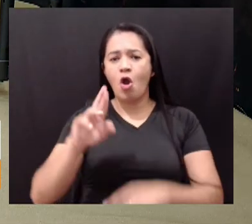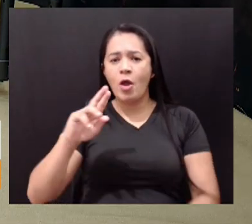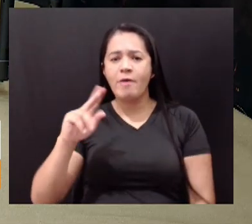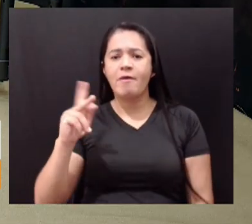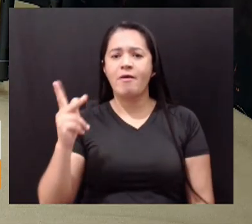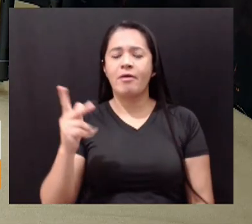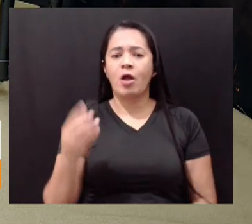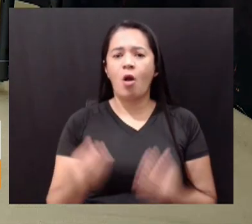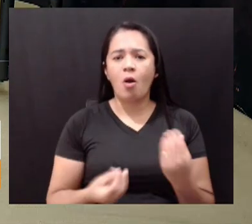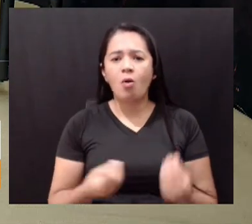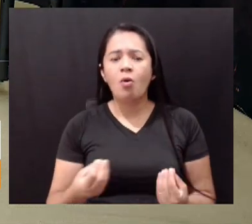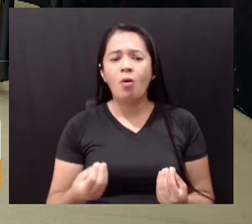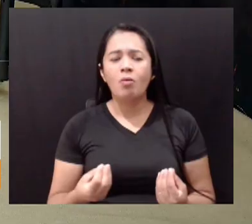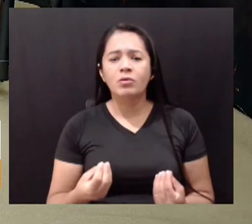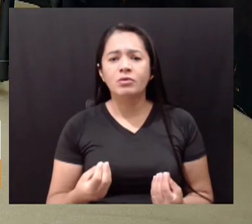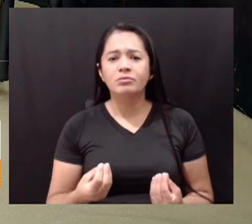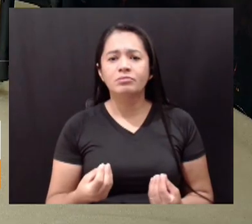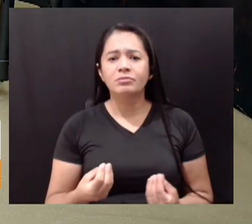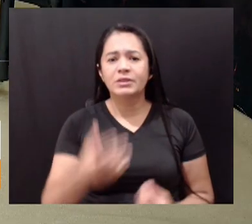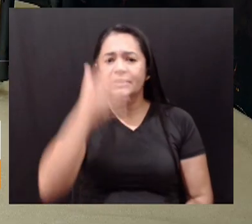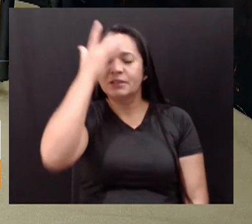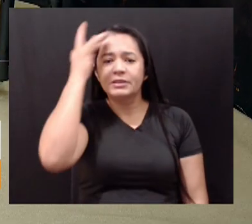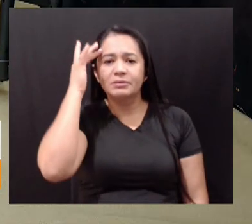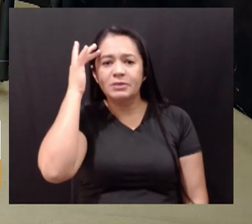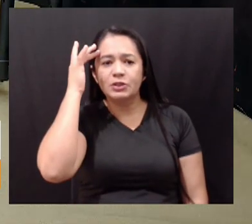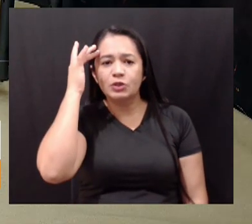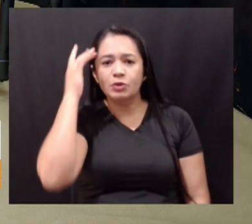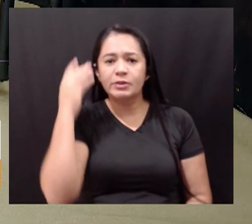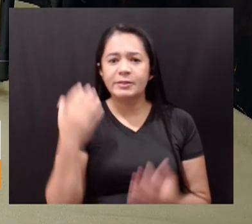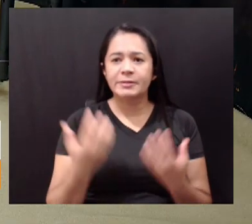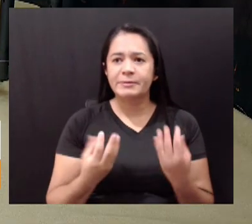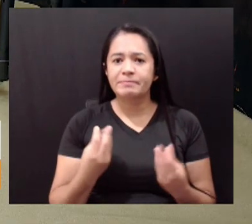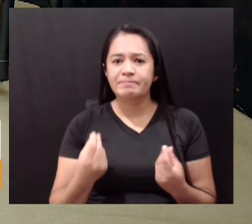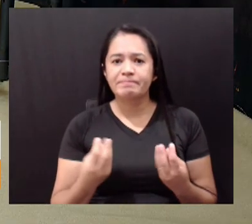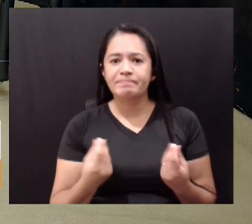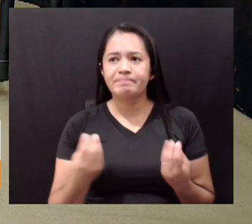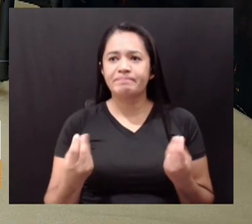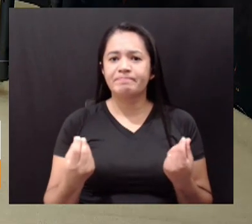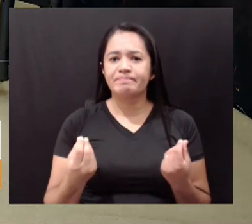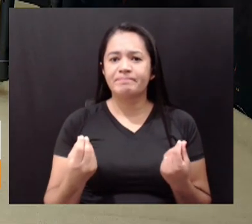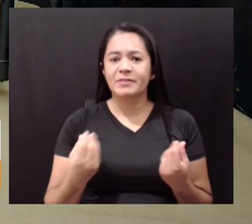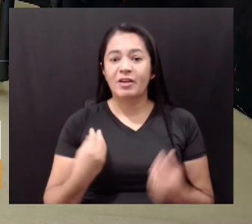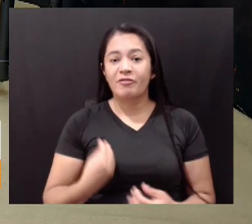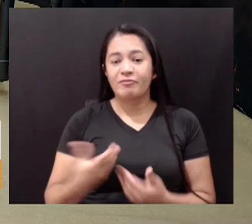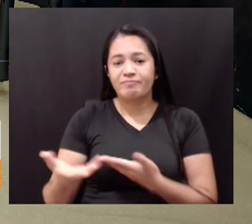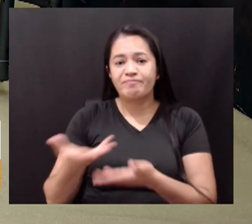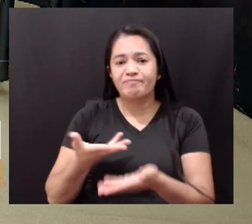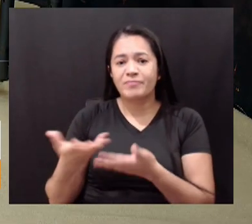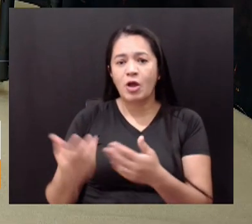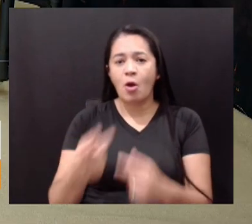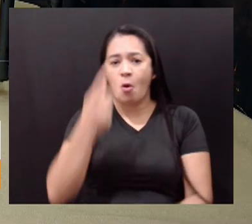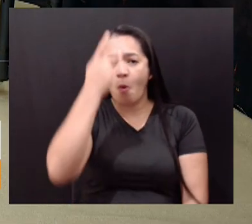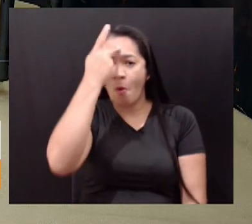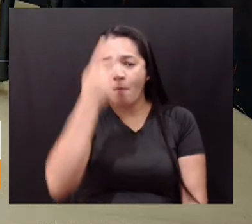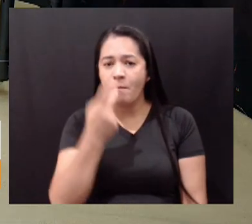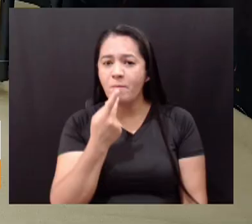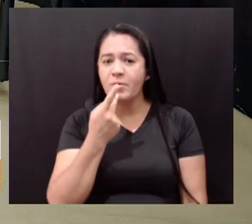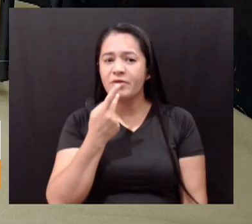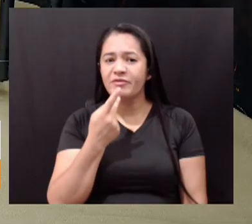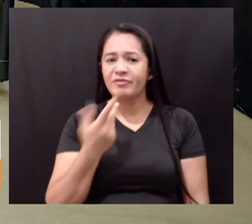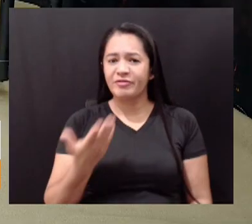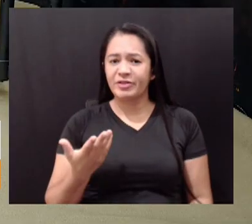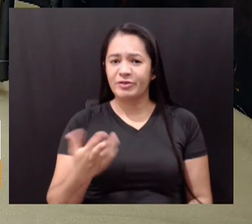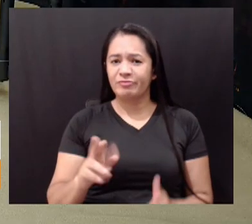lidar com essas pessoas aí que têm esse perfil de adultescência. Você tem